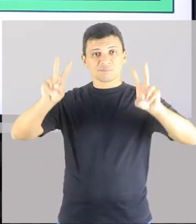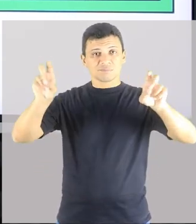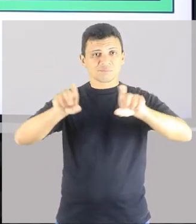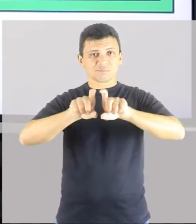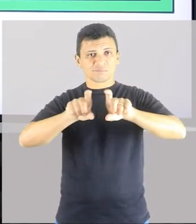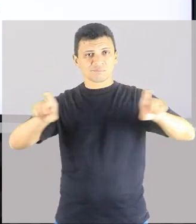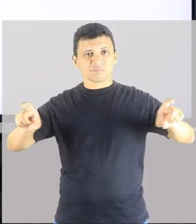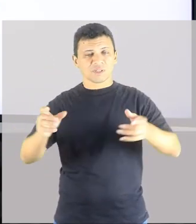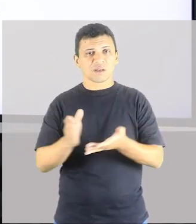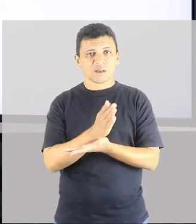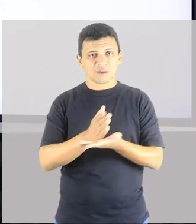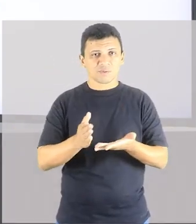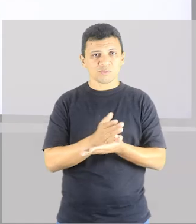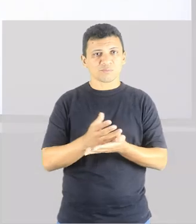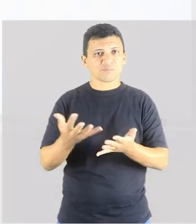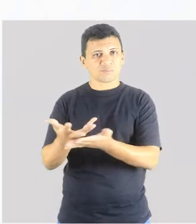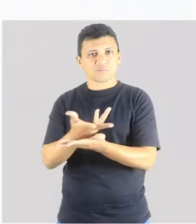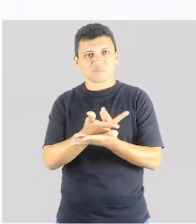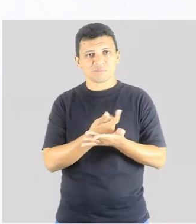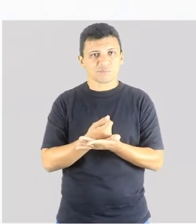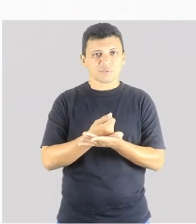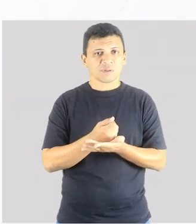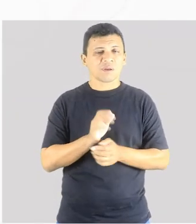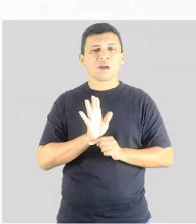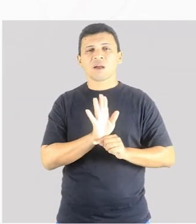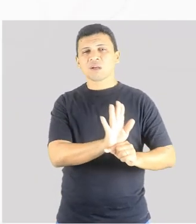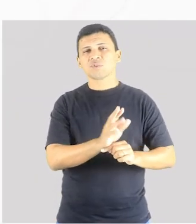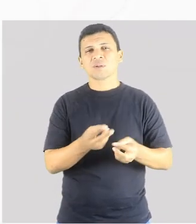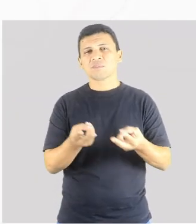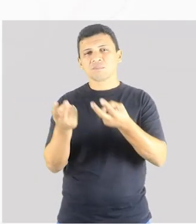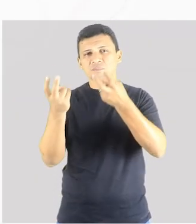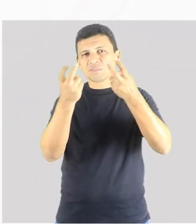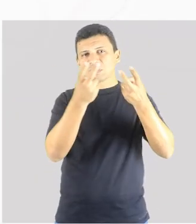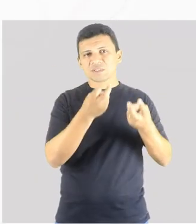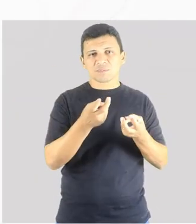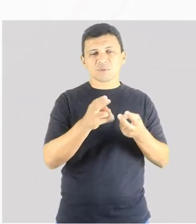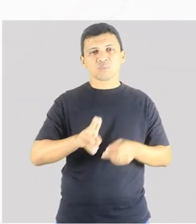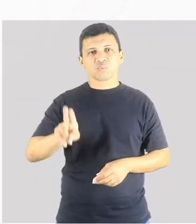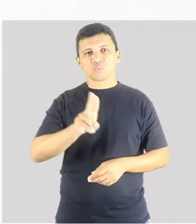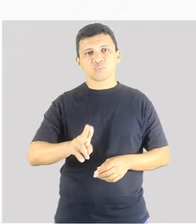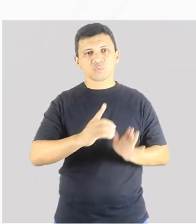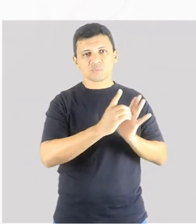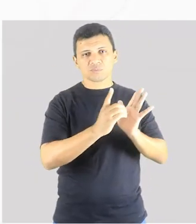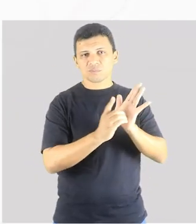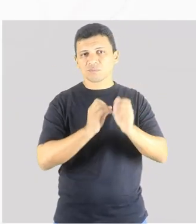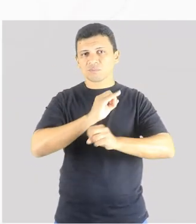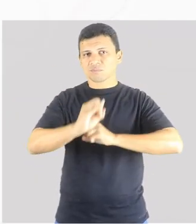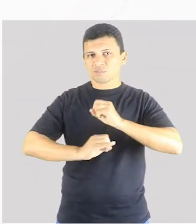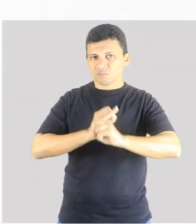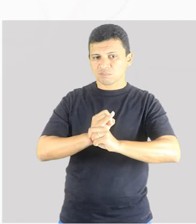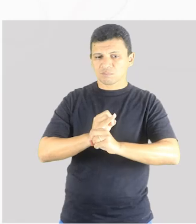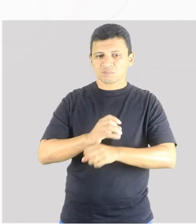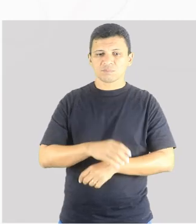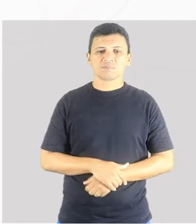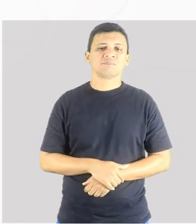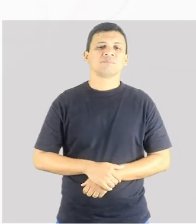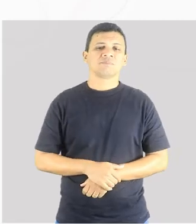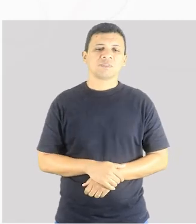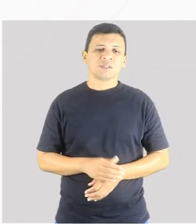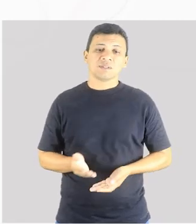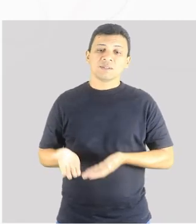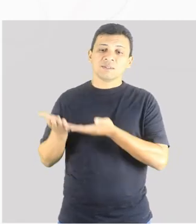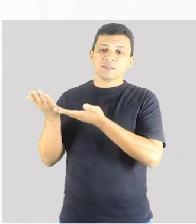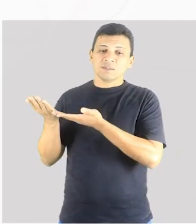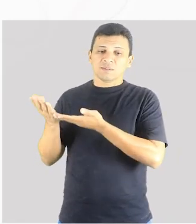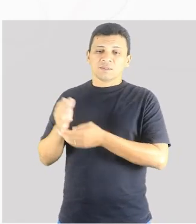alguns dados que podem ajudar a ter uma percepção sobre esse recurso, o dicionário online. Sobre os usos, né? Eu já